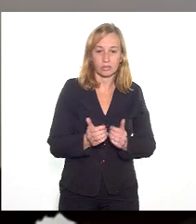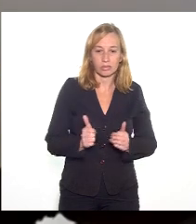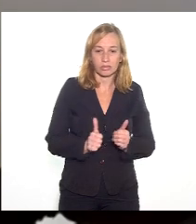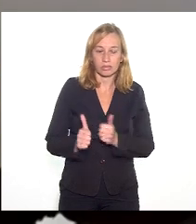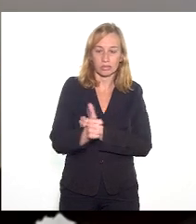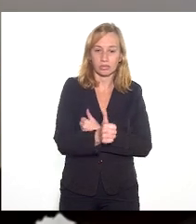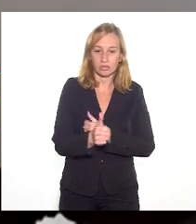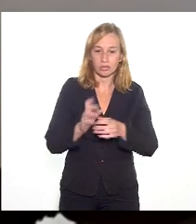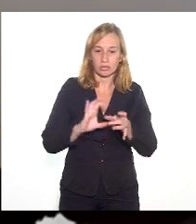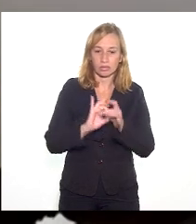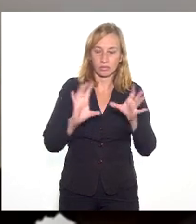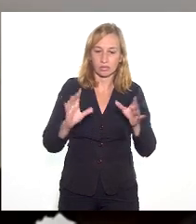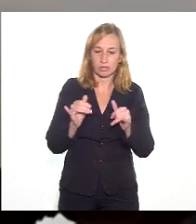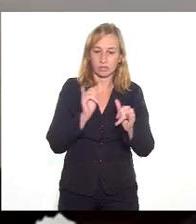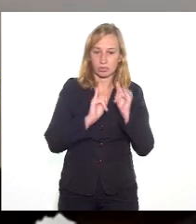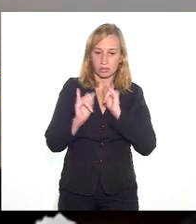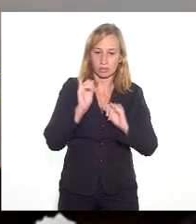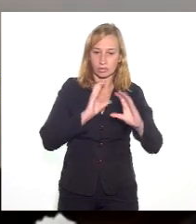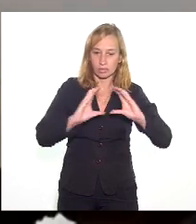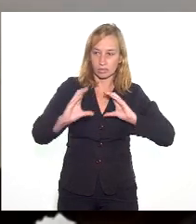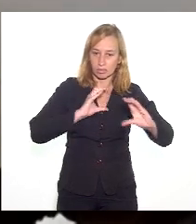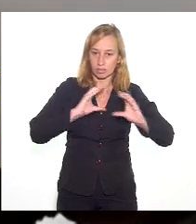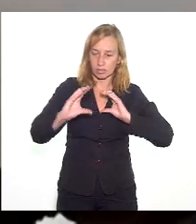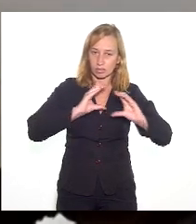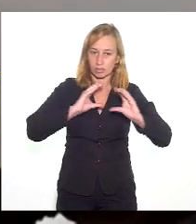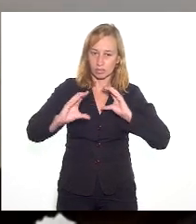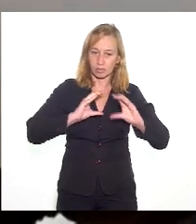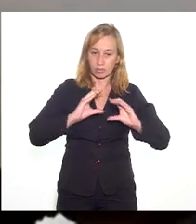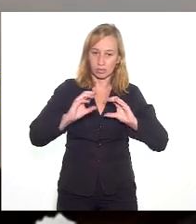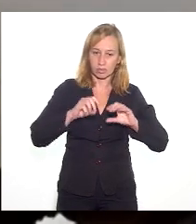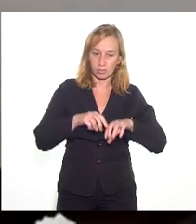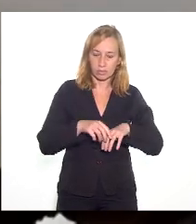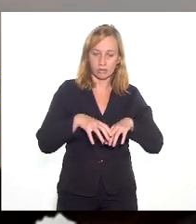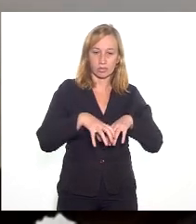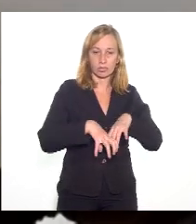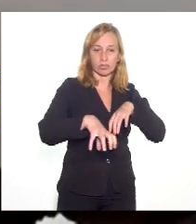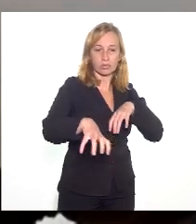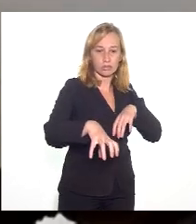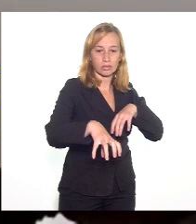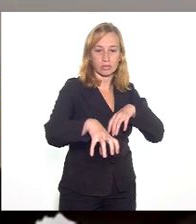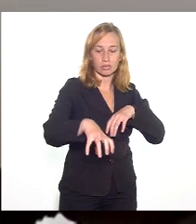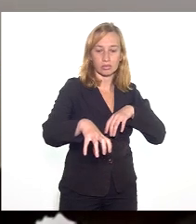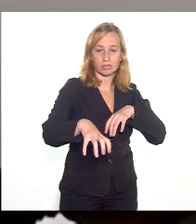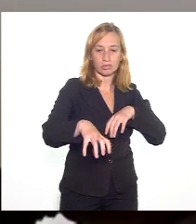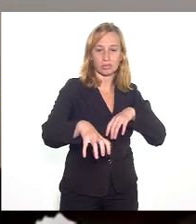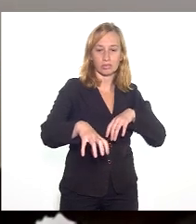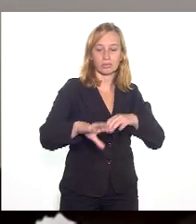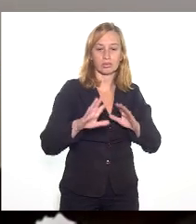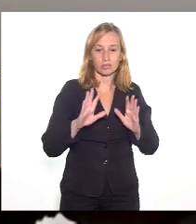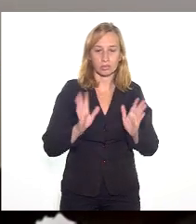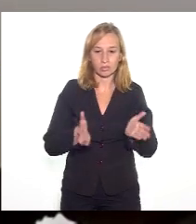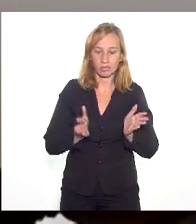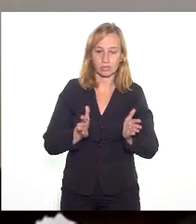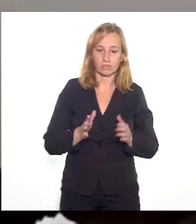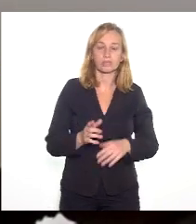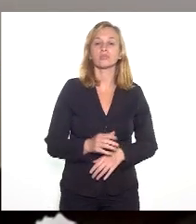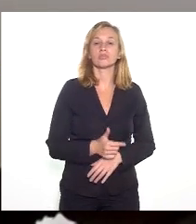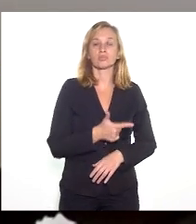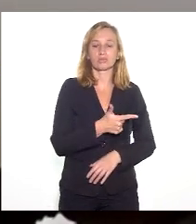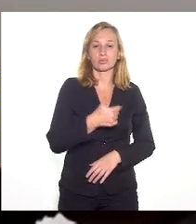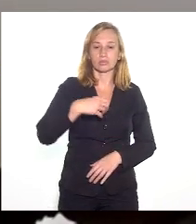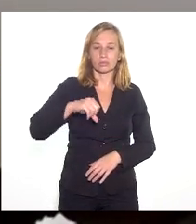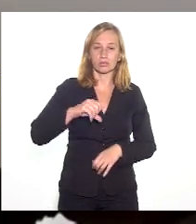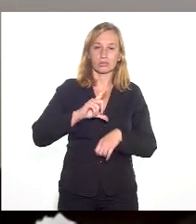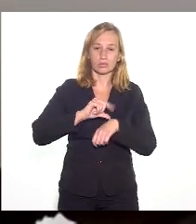pela Democratização da Comunicação. Vai ser uma sessão virtual, hoje, a partir das 19 horas, né? Mas, de qualquer maneira,